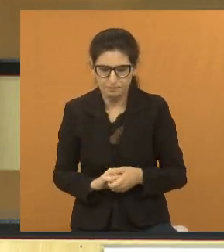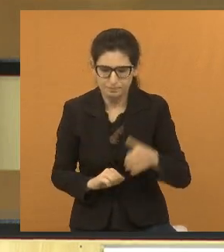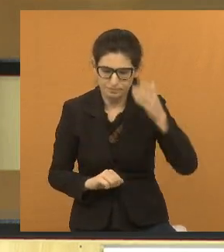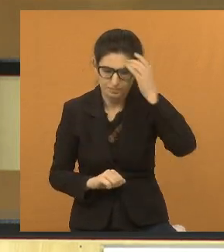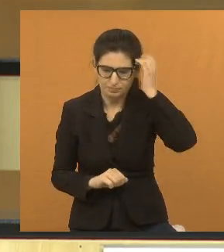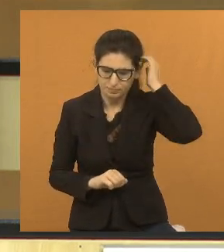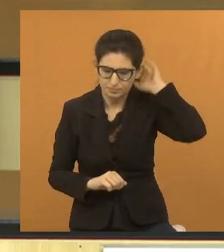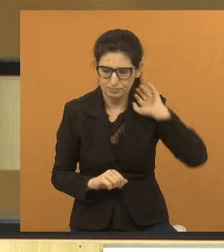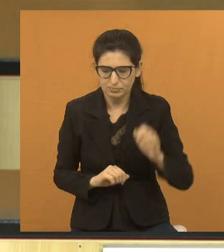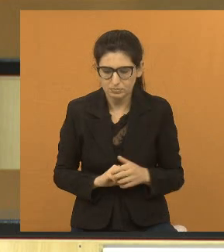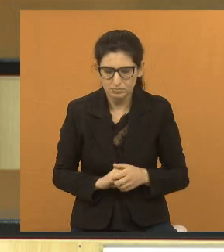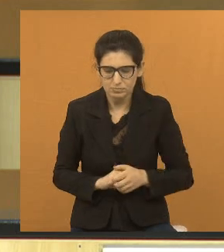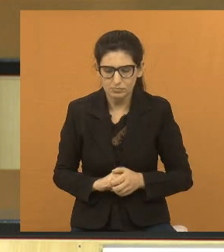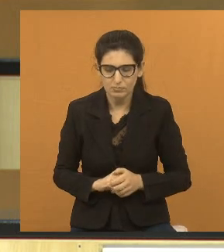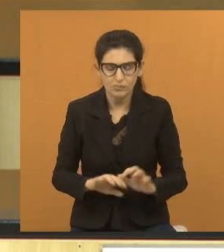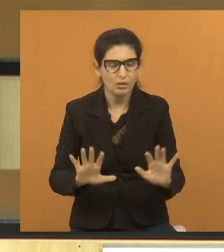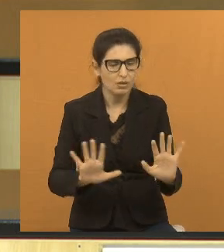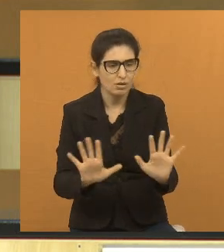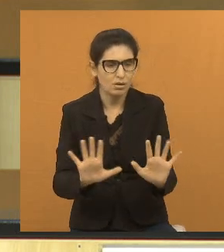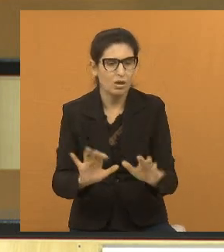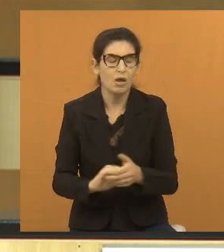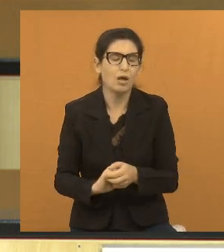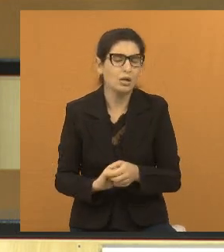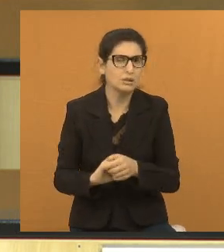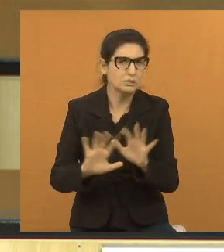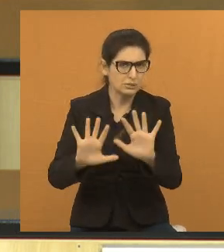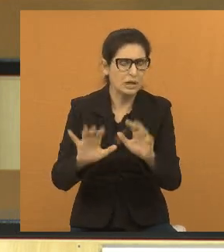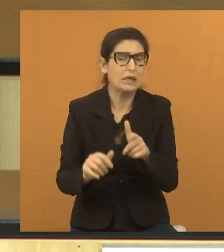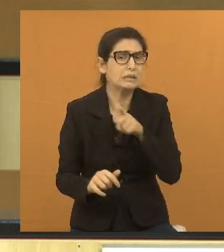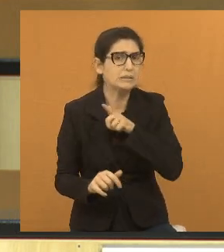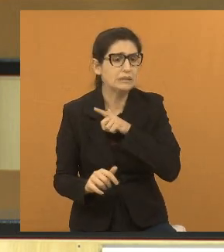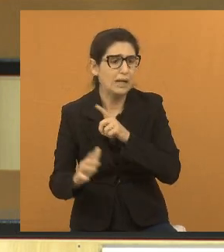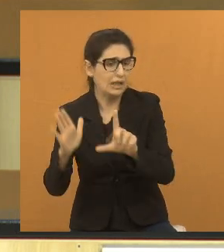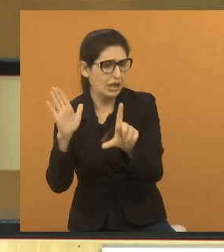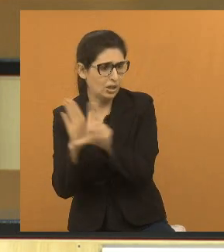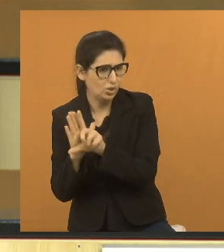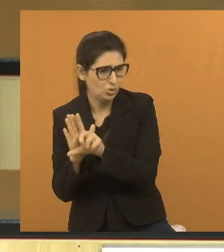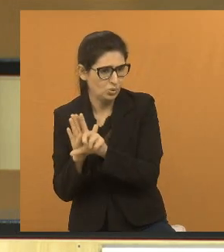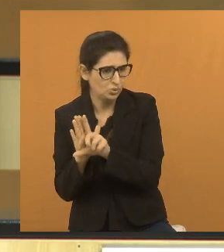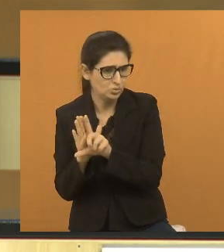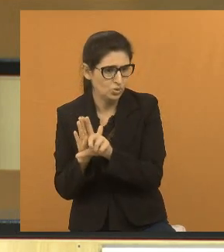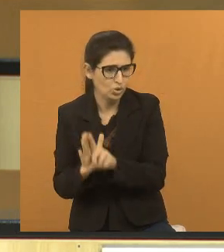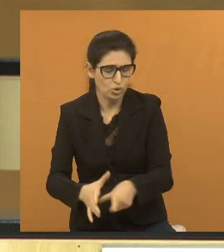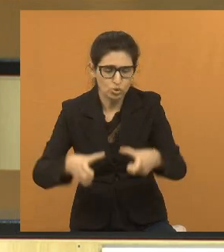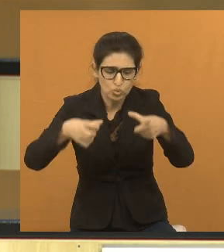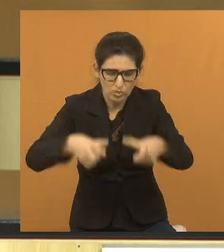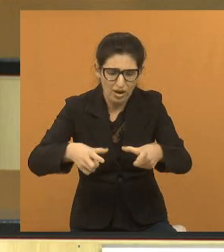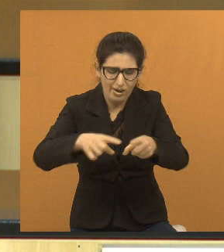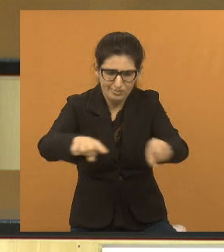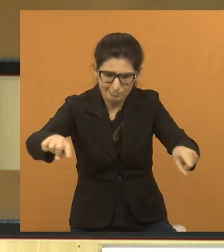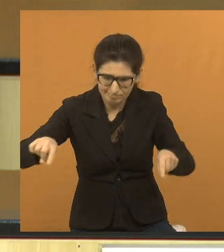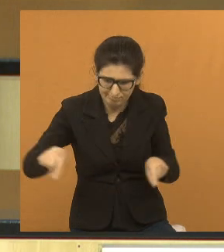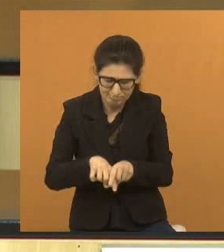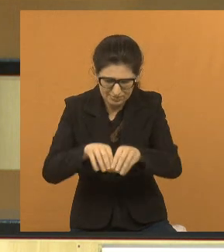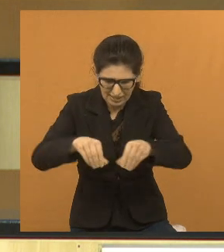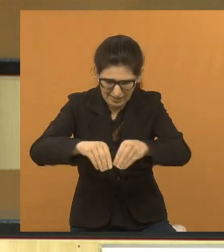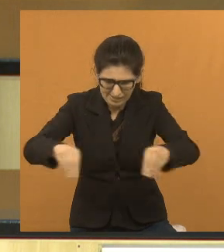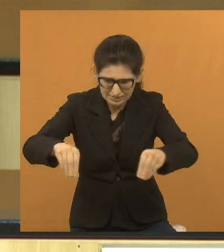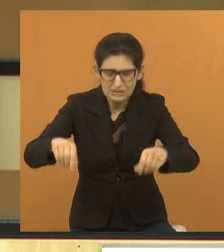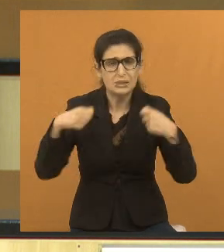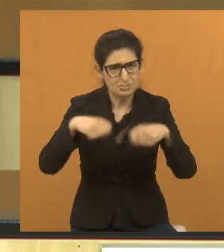da forma que é, porque assim, eu tenho uma lei de uso e ocupação do solo que tem que ser respeitada.